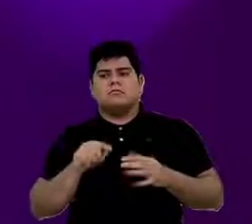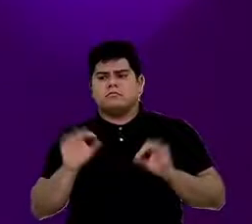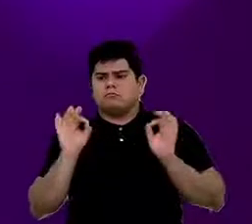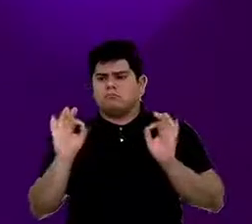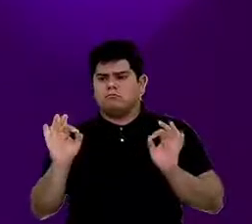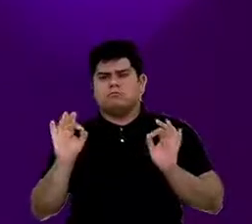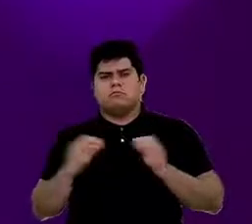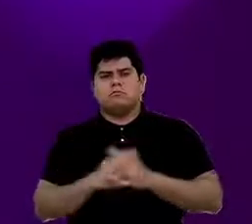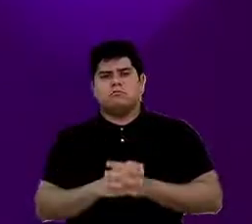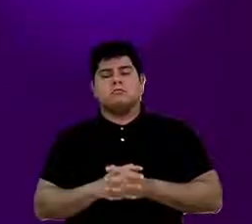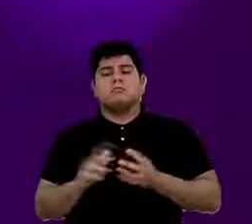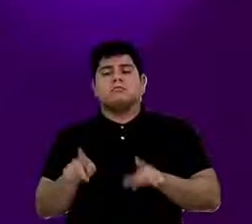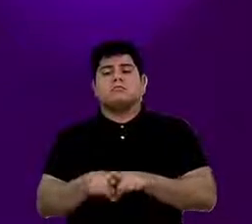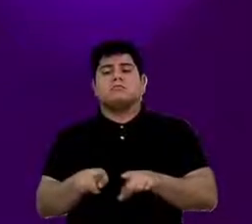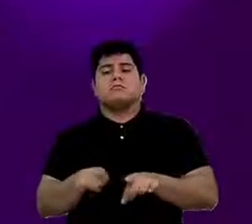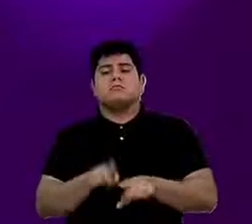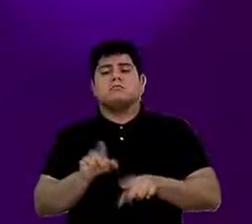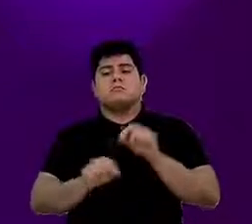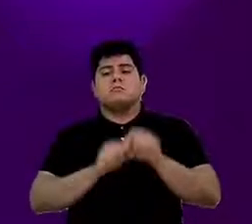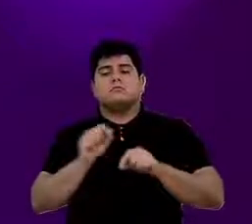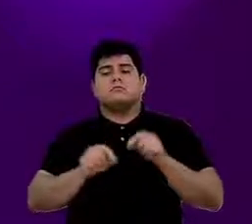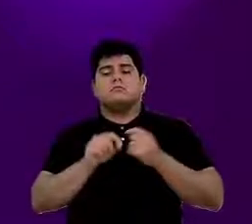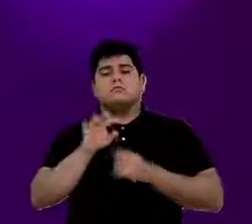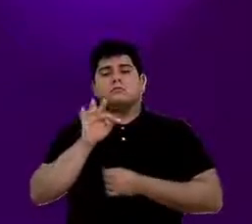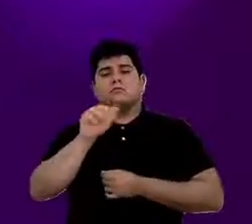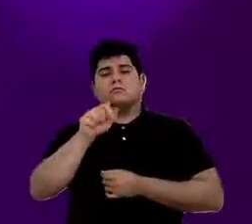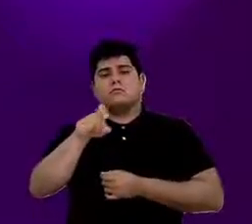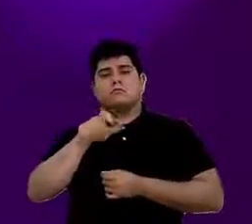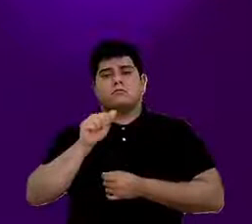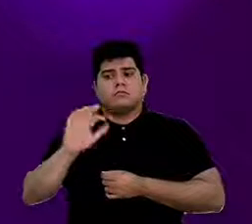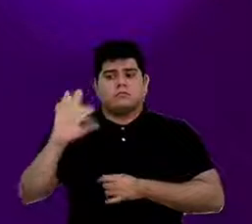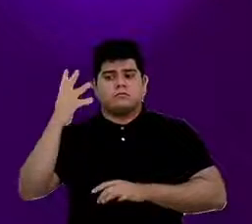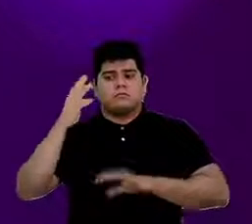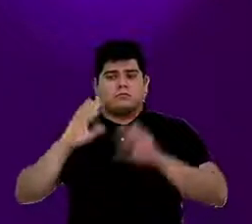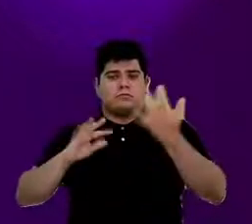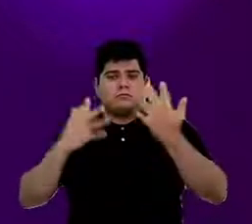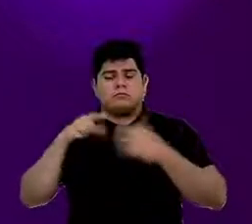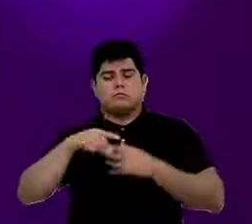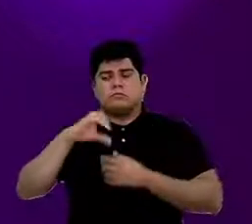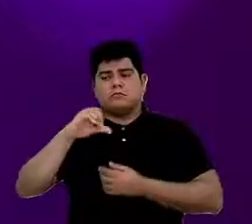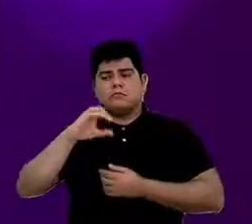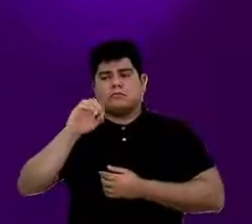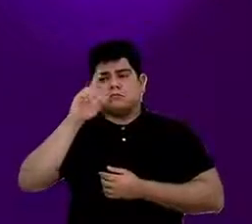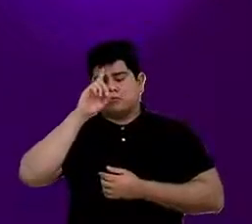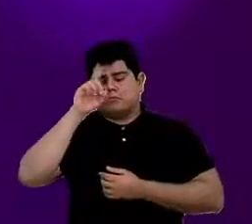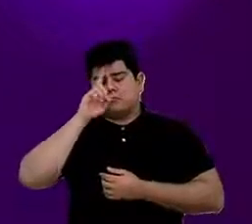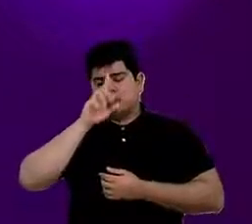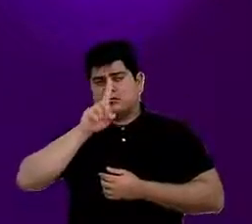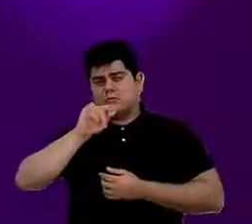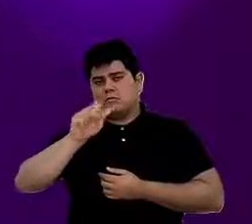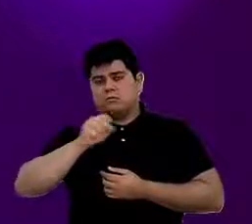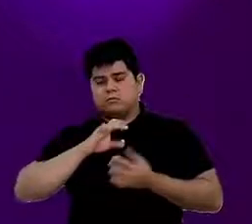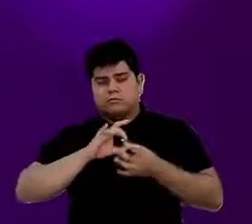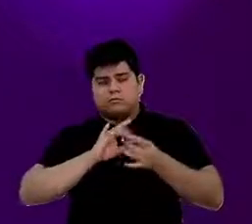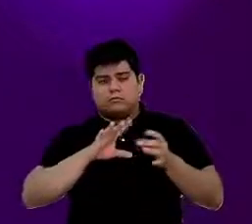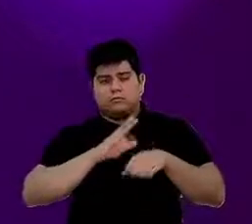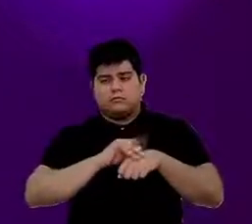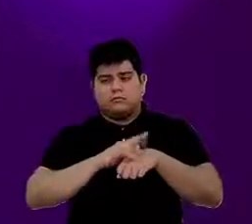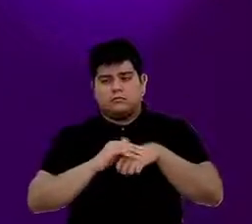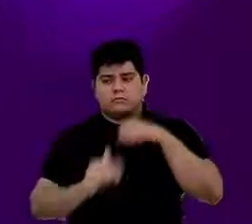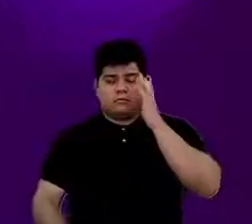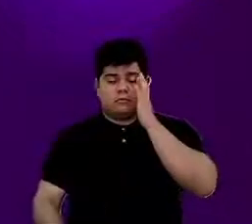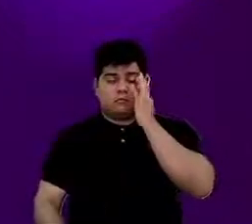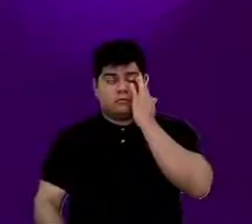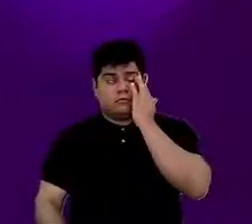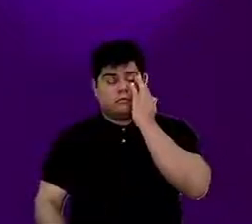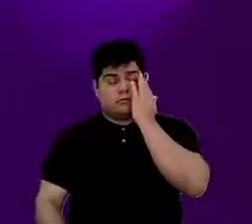excelente e uma baixa taxa de eventos cardiovasculares com 90 dias da liberação do doente. Vários